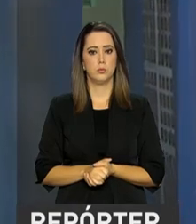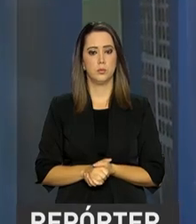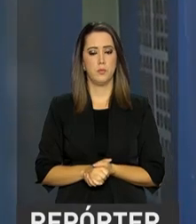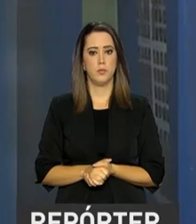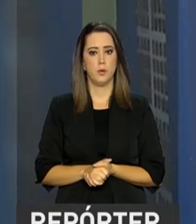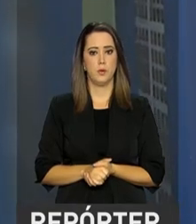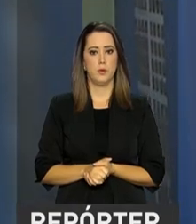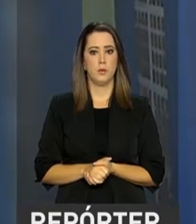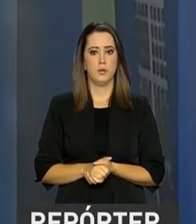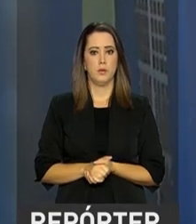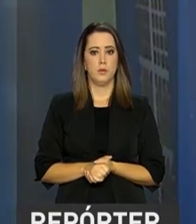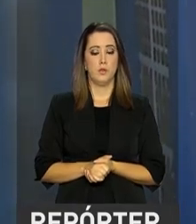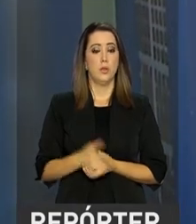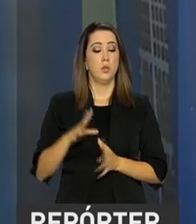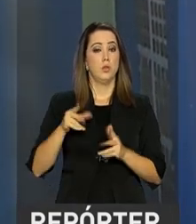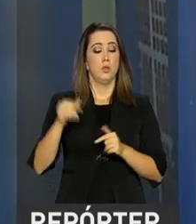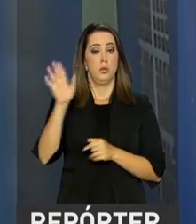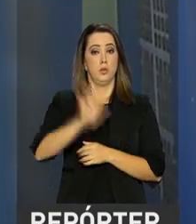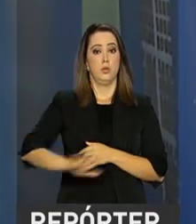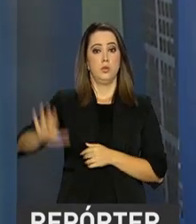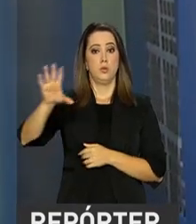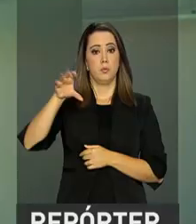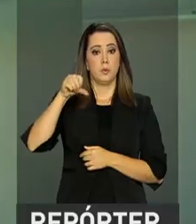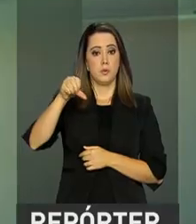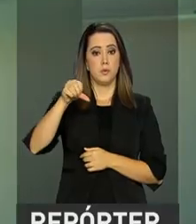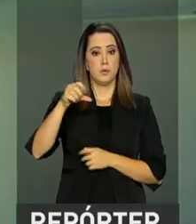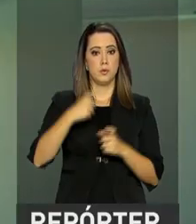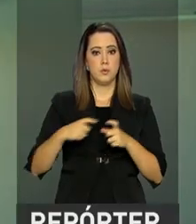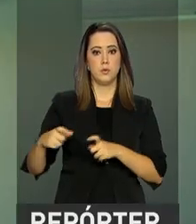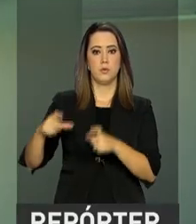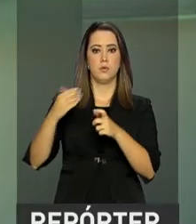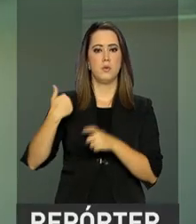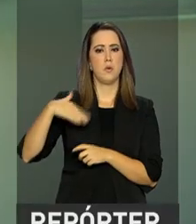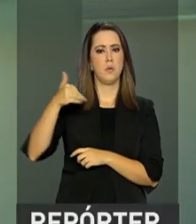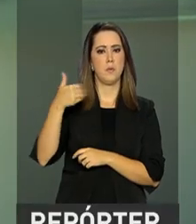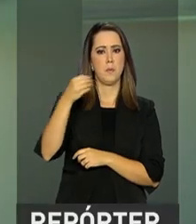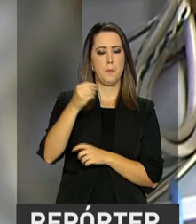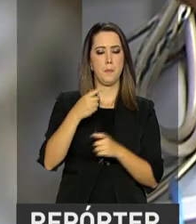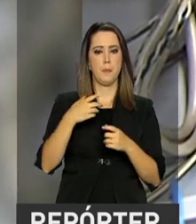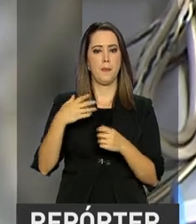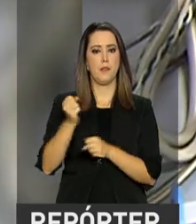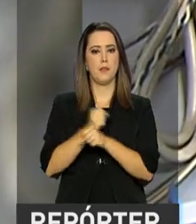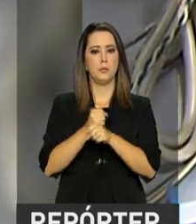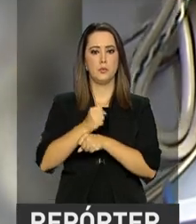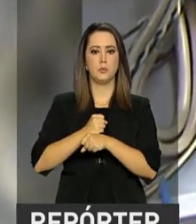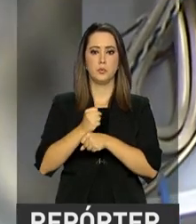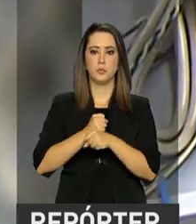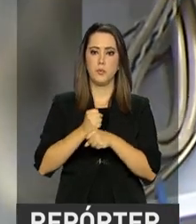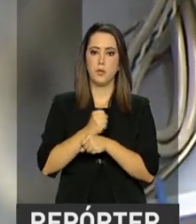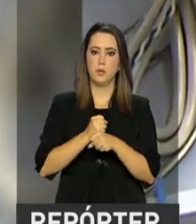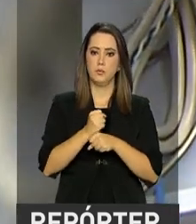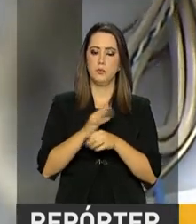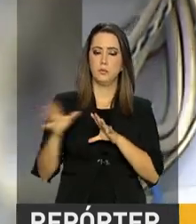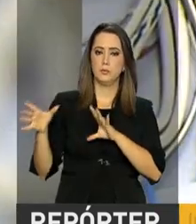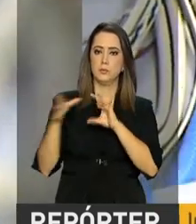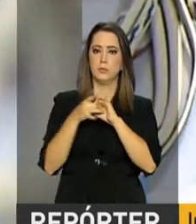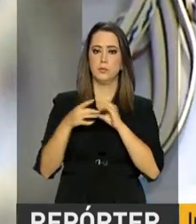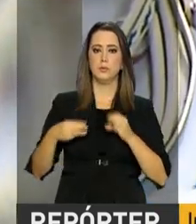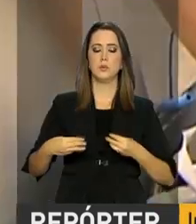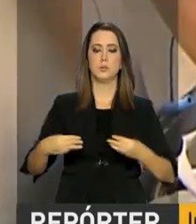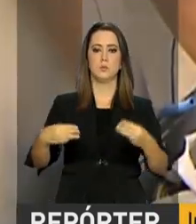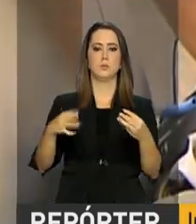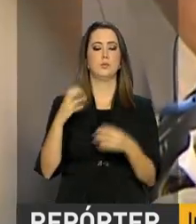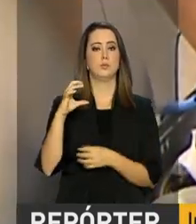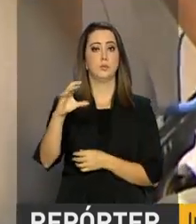em todo o brasil são nove centros que funcionam há mais de dez anos conveniados com o ministério da ciência tecnologia e inovação